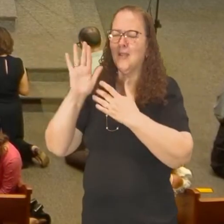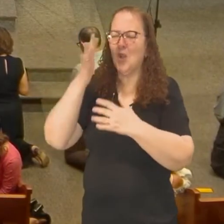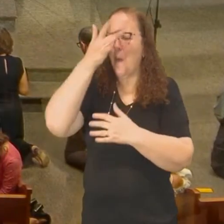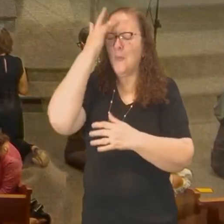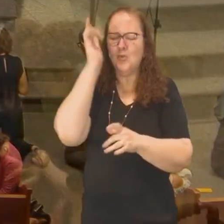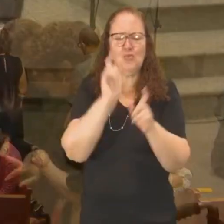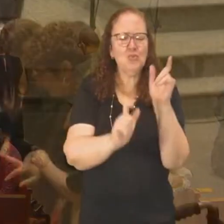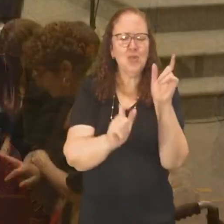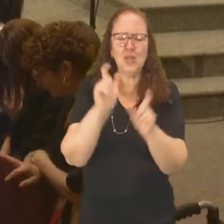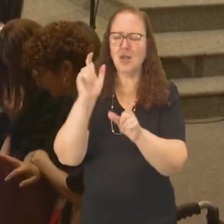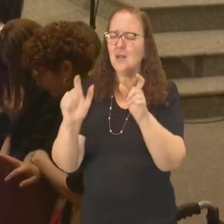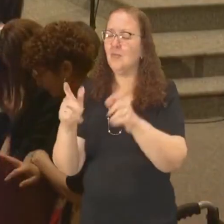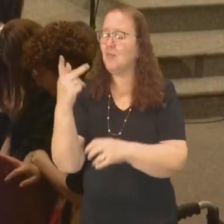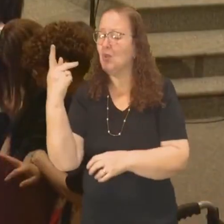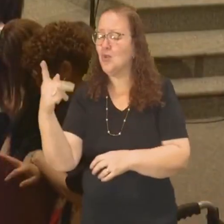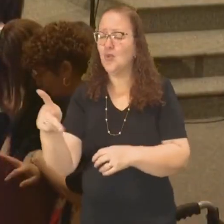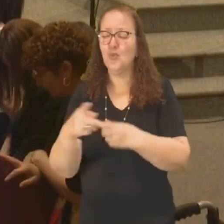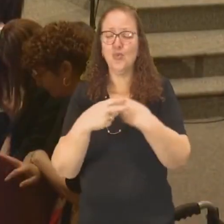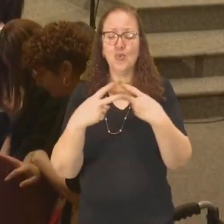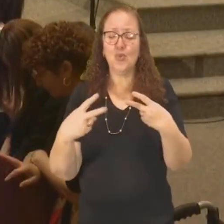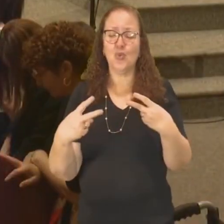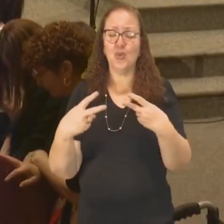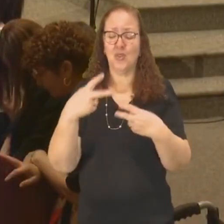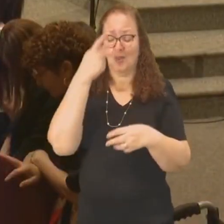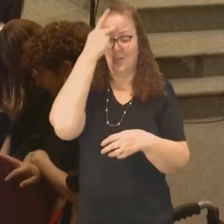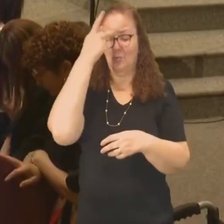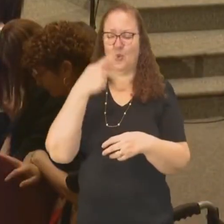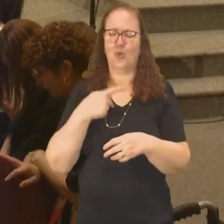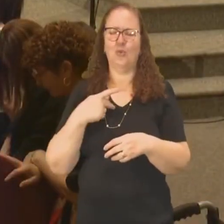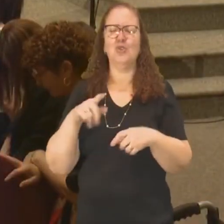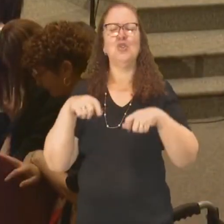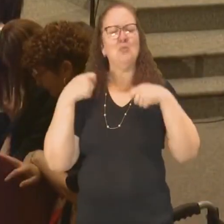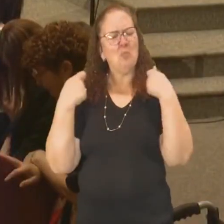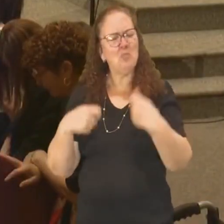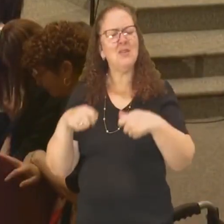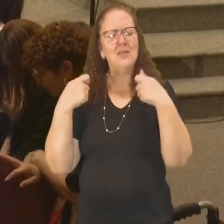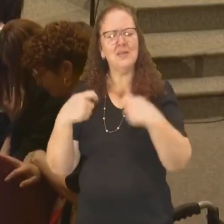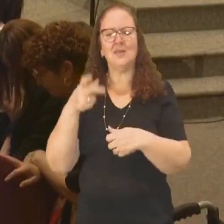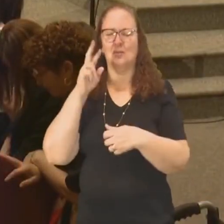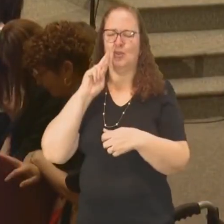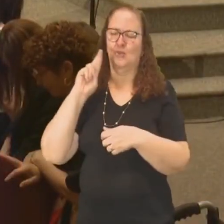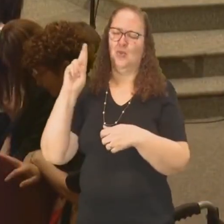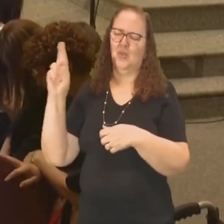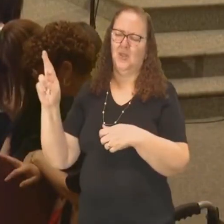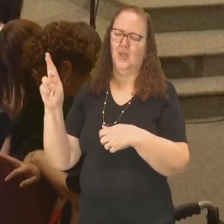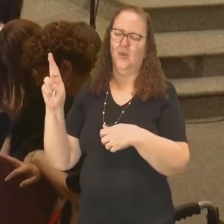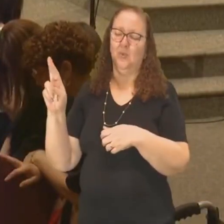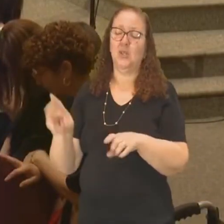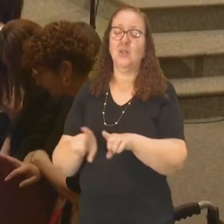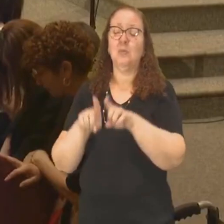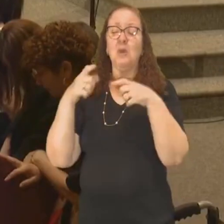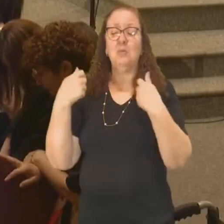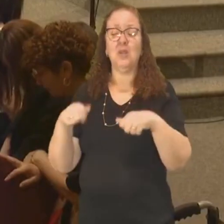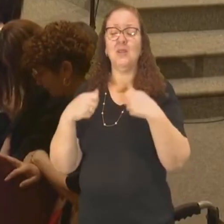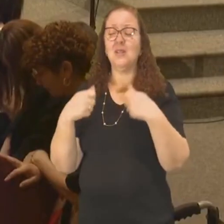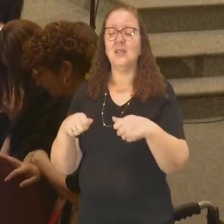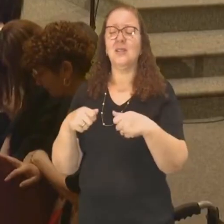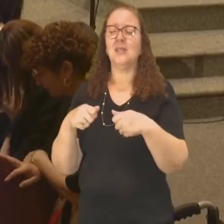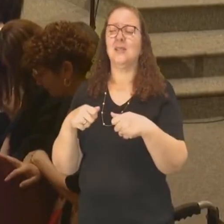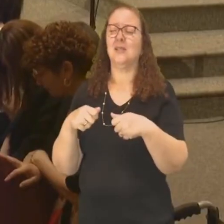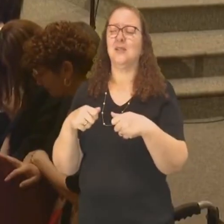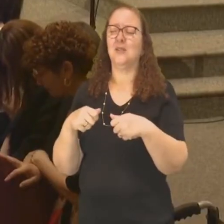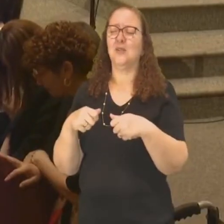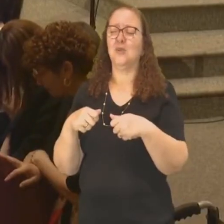sua particularidade, na sua individualidade, nós precisamos de Ti, mas também precisamos da Tua manifestação